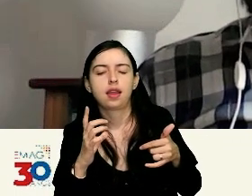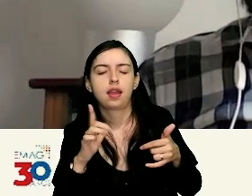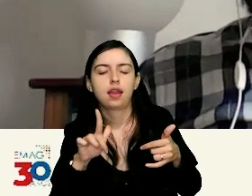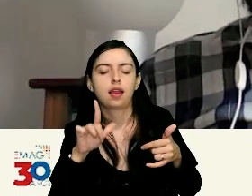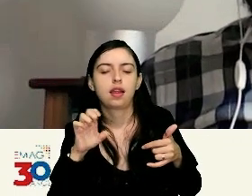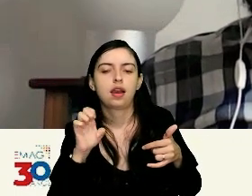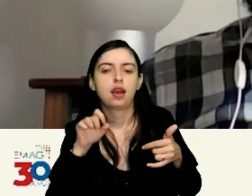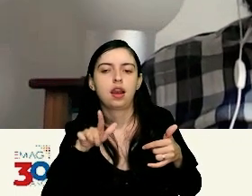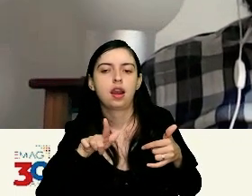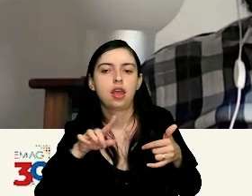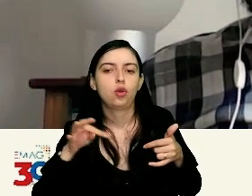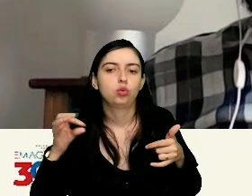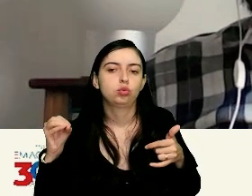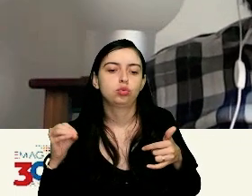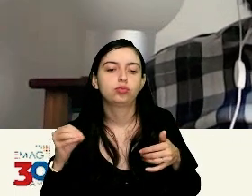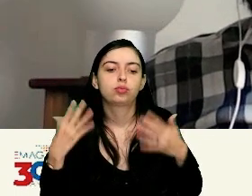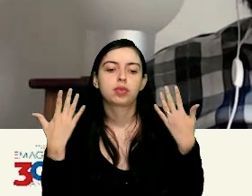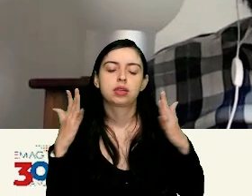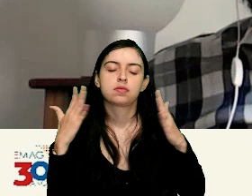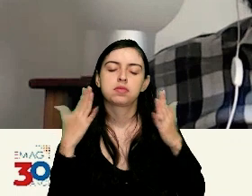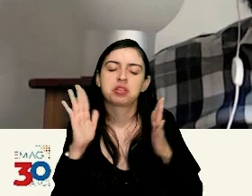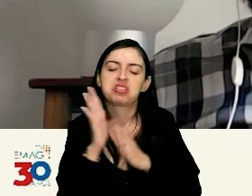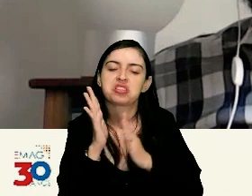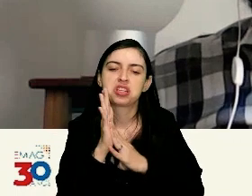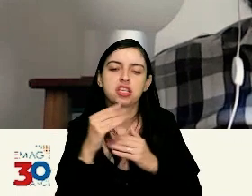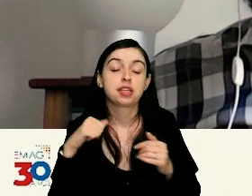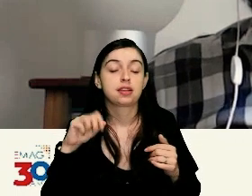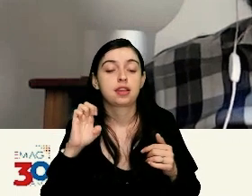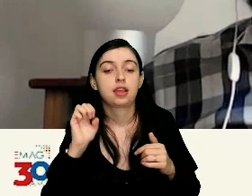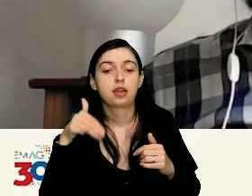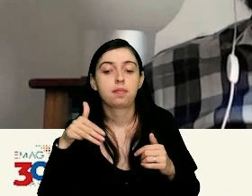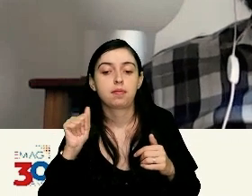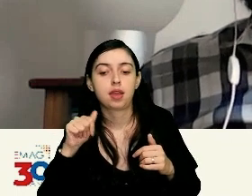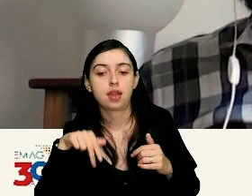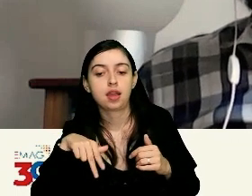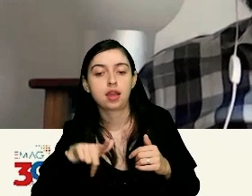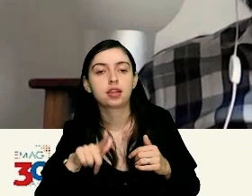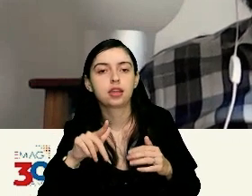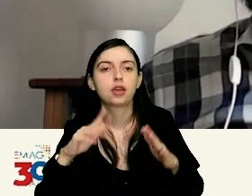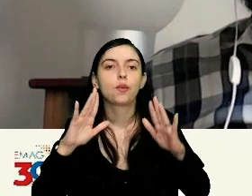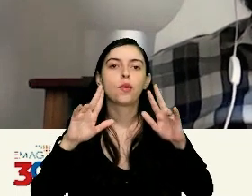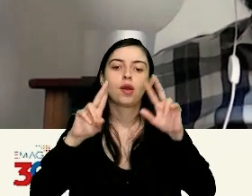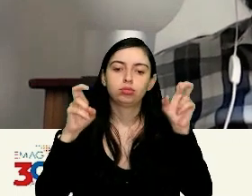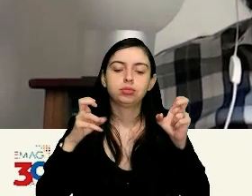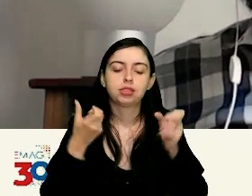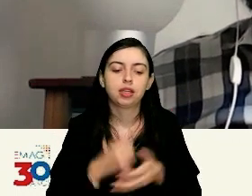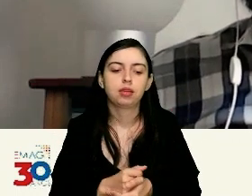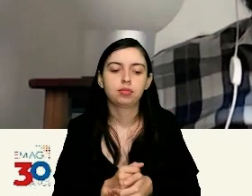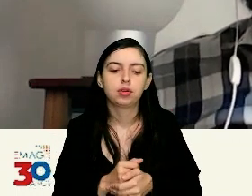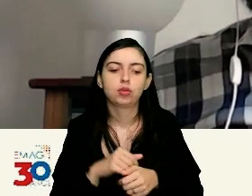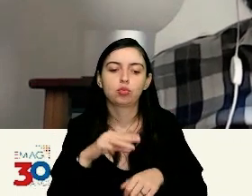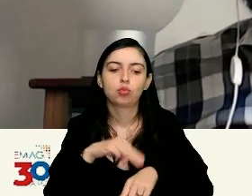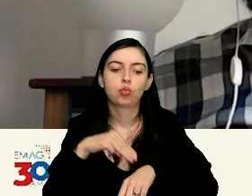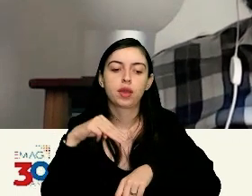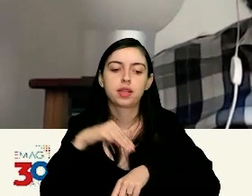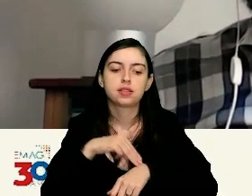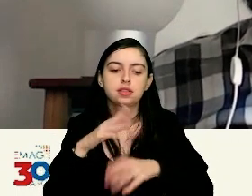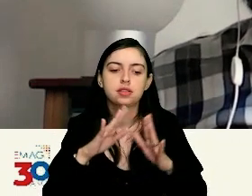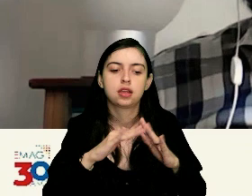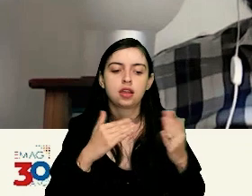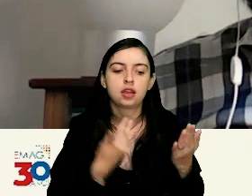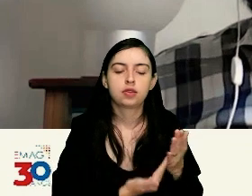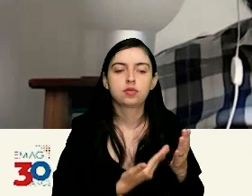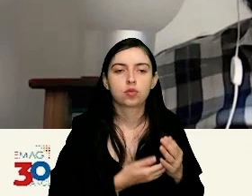a IMAG por trazer esse tema e por dar essa oportunidade aos servidores do TRF, Justiça Federal, de ouvir pessoas tão inspiradoras.